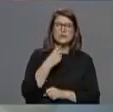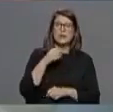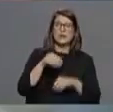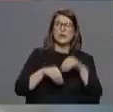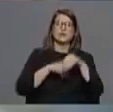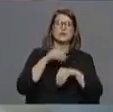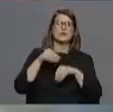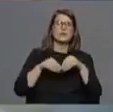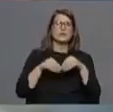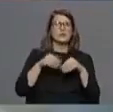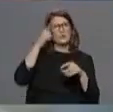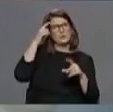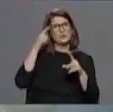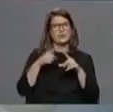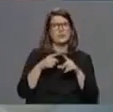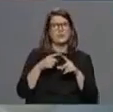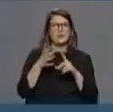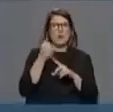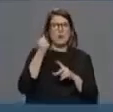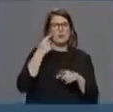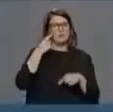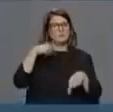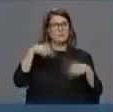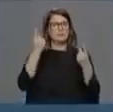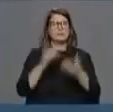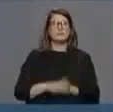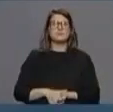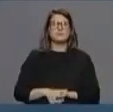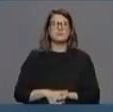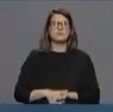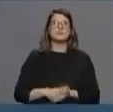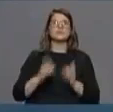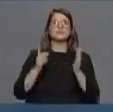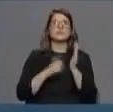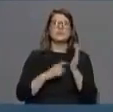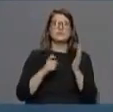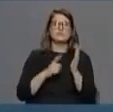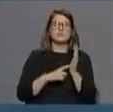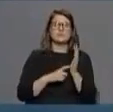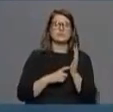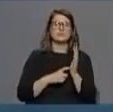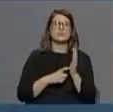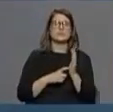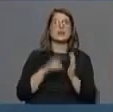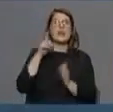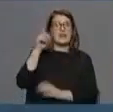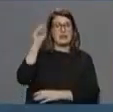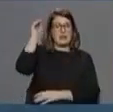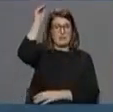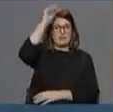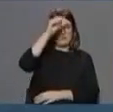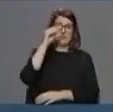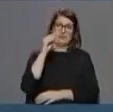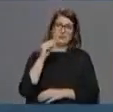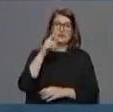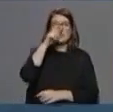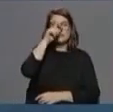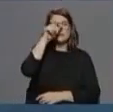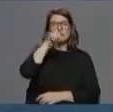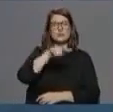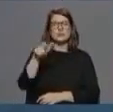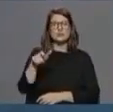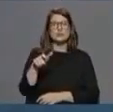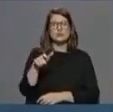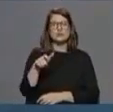servem para consolidar essas mesmas conquistas. Precisamos de continuar a ter na República quem entende